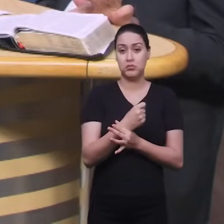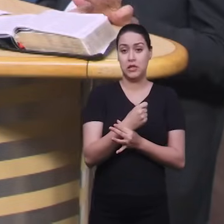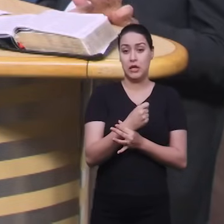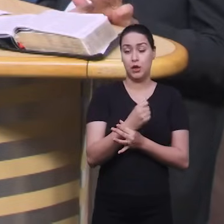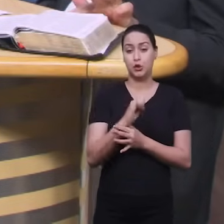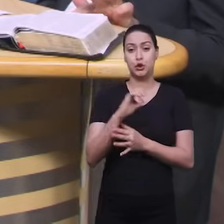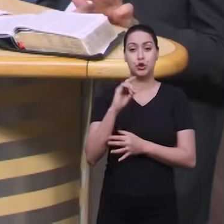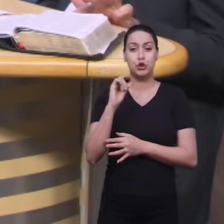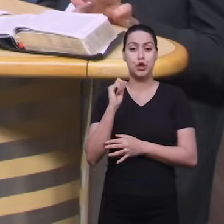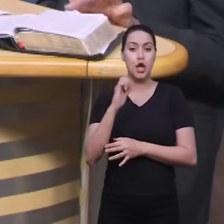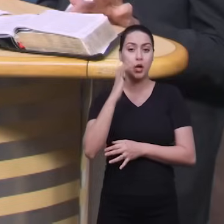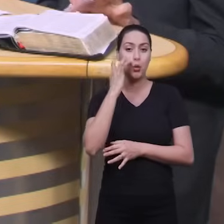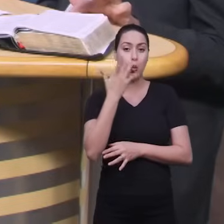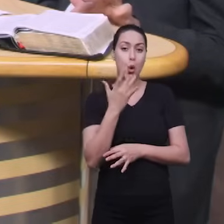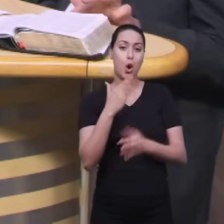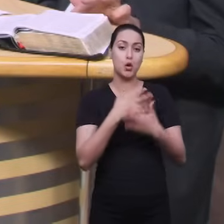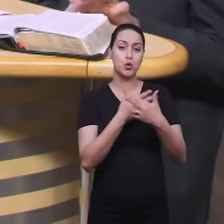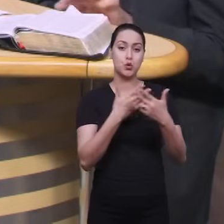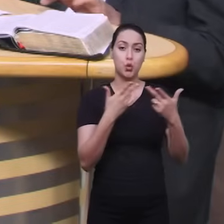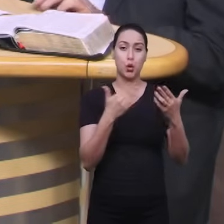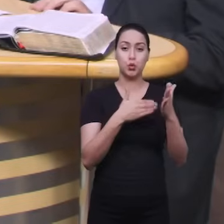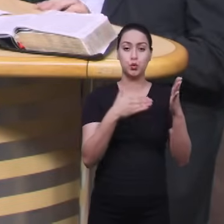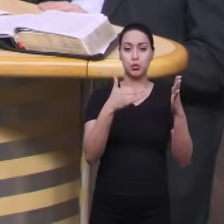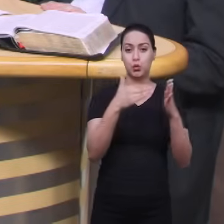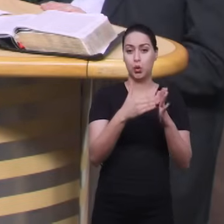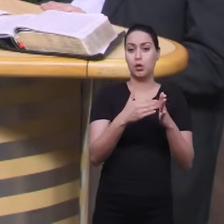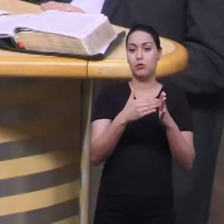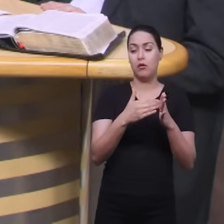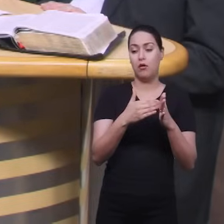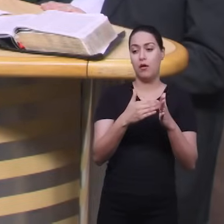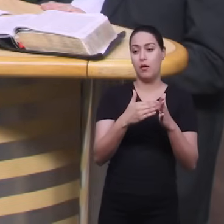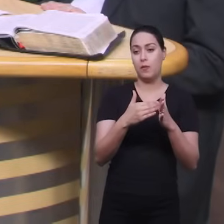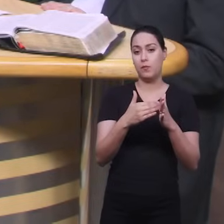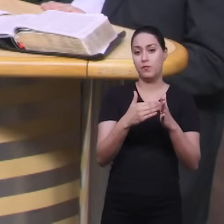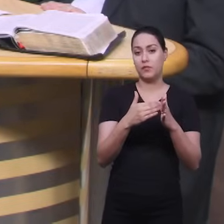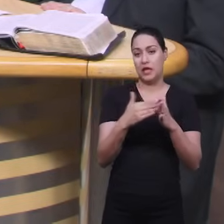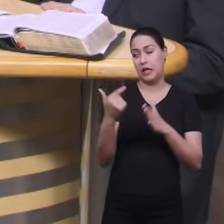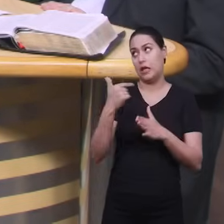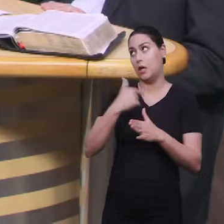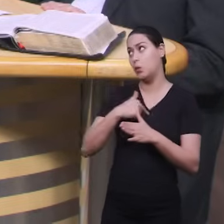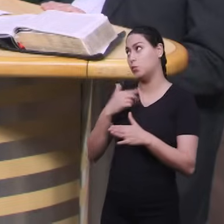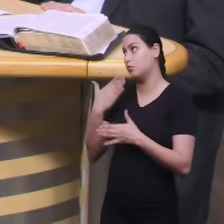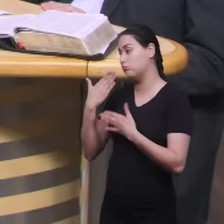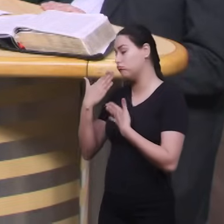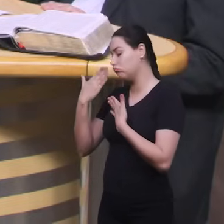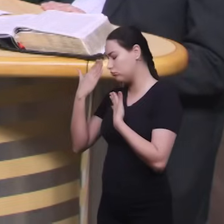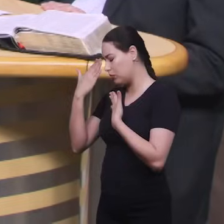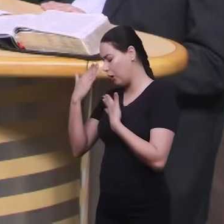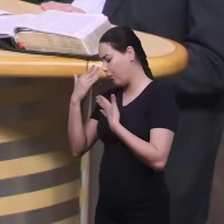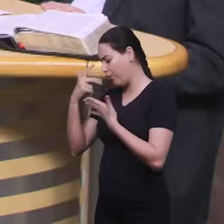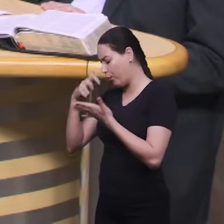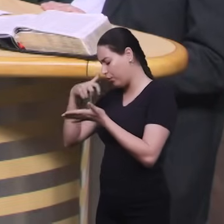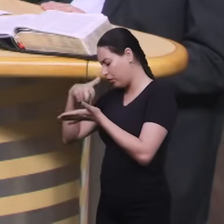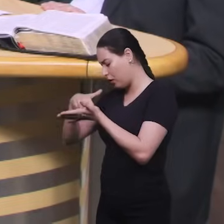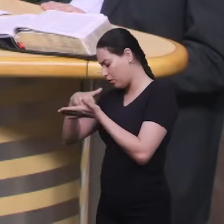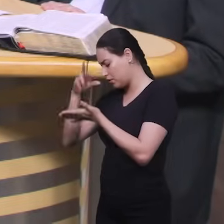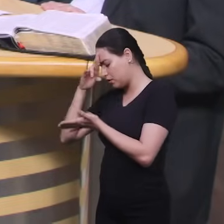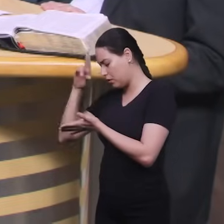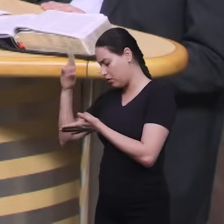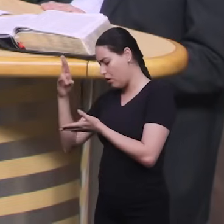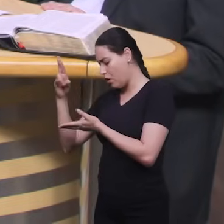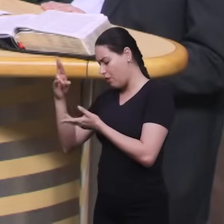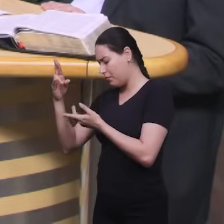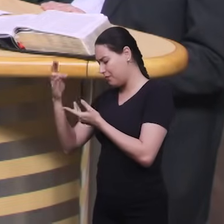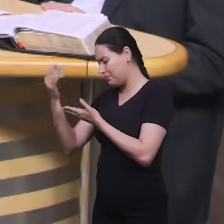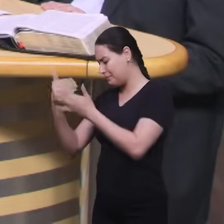os bens não eram dele e ele preferiu colocar aos pés do Senhor todo o